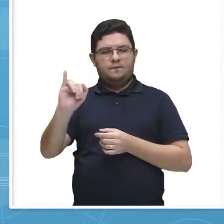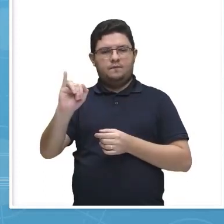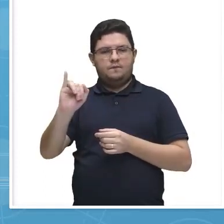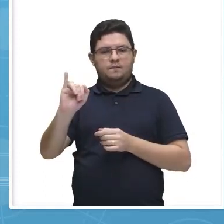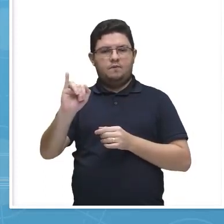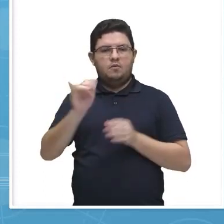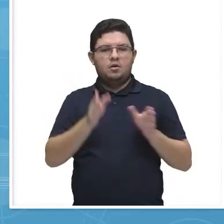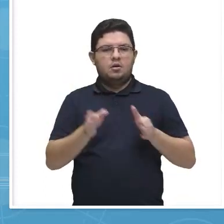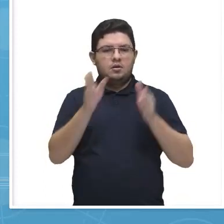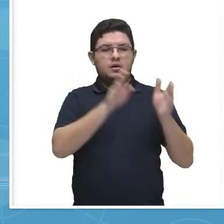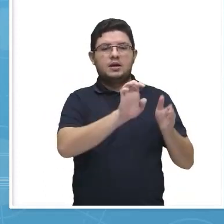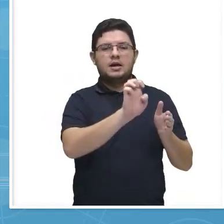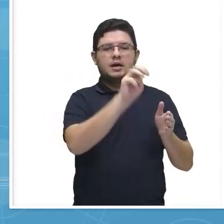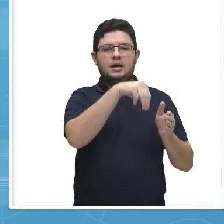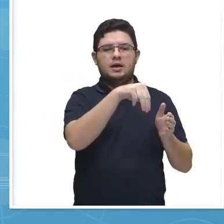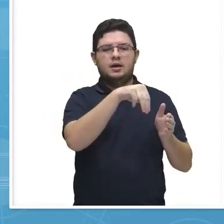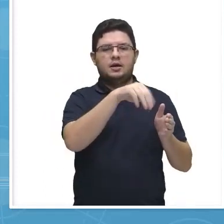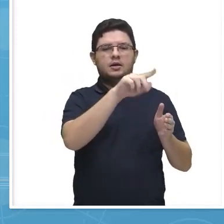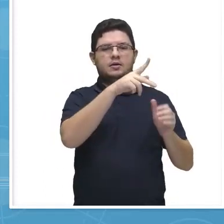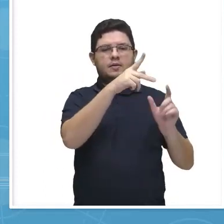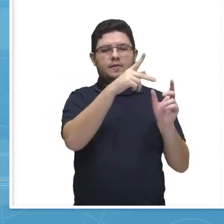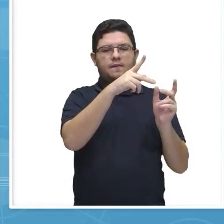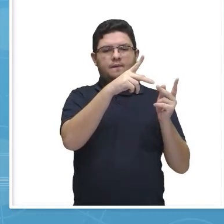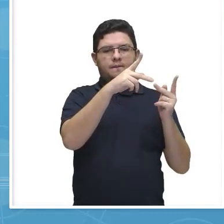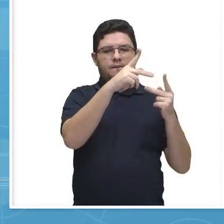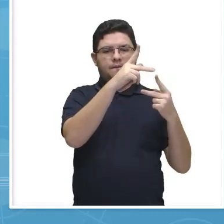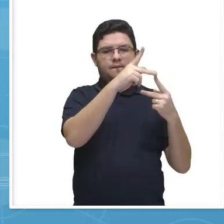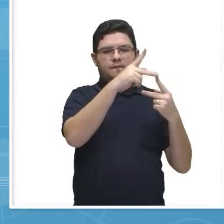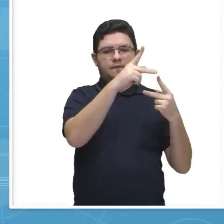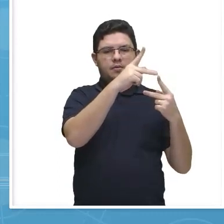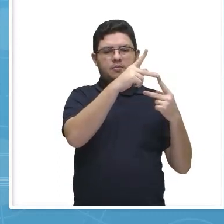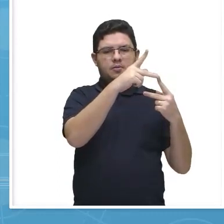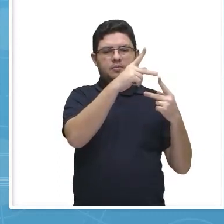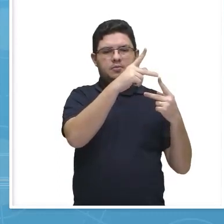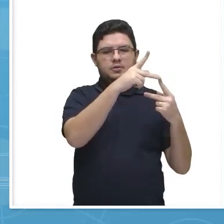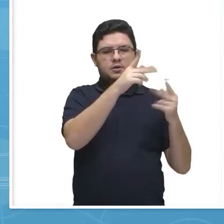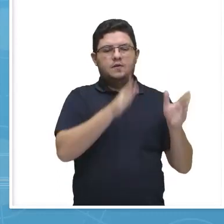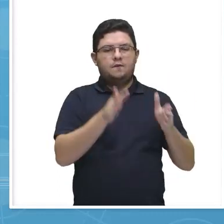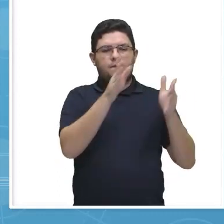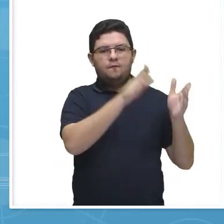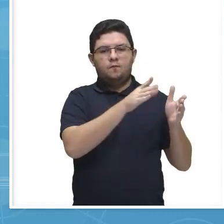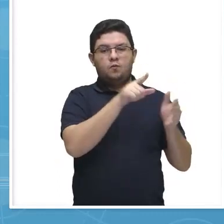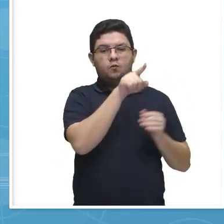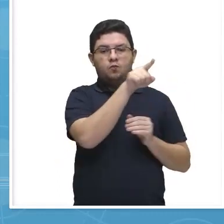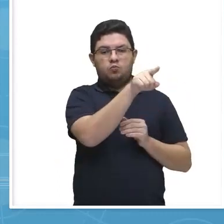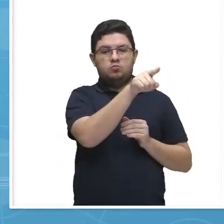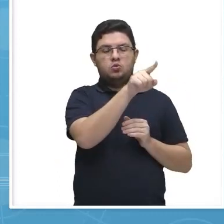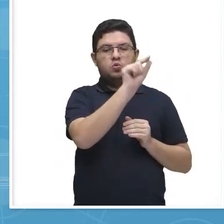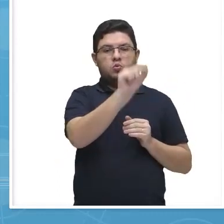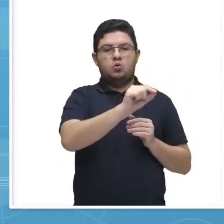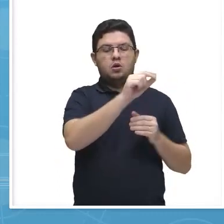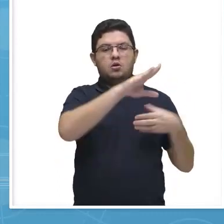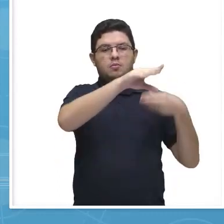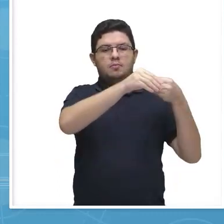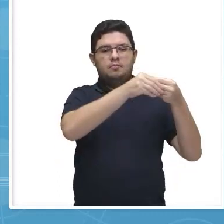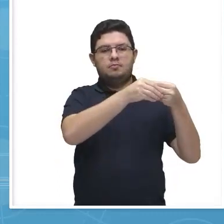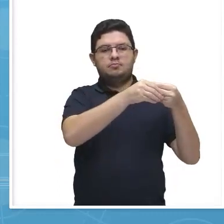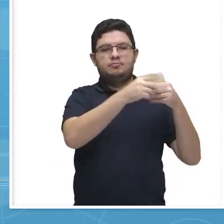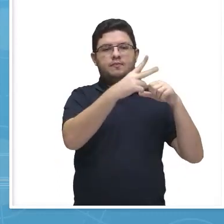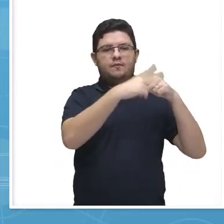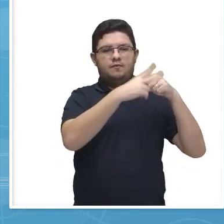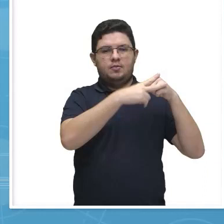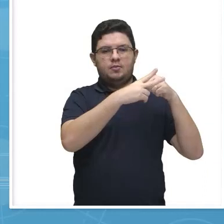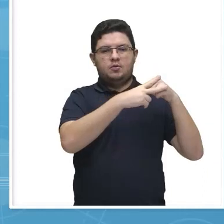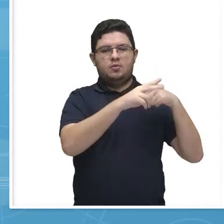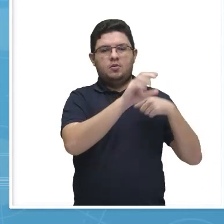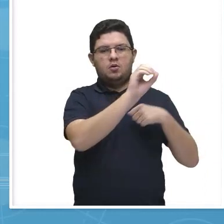em alguém, em algo. Então, em você é o complemento verbal chamado objeto indireto.